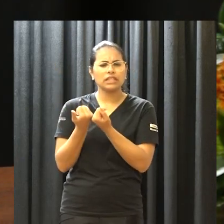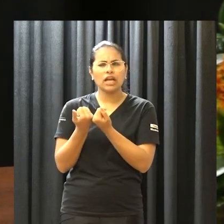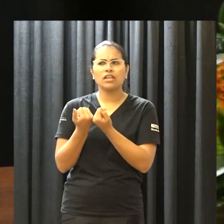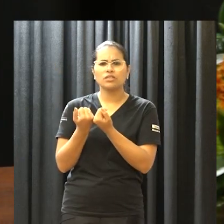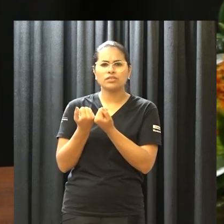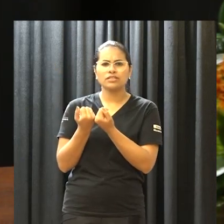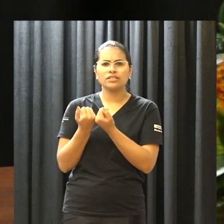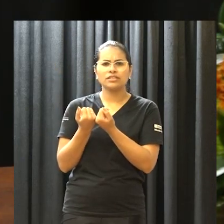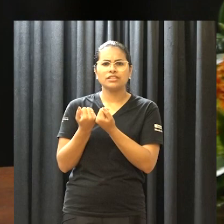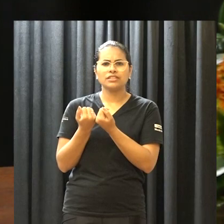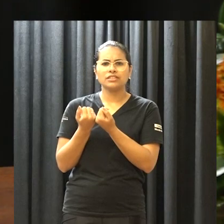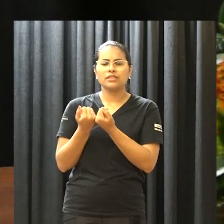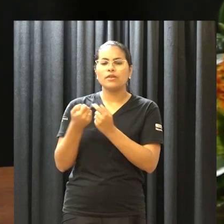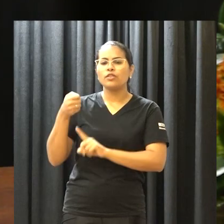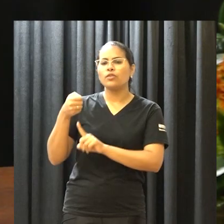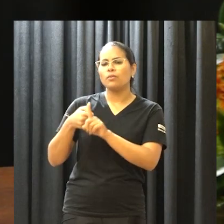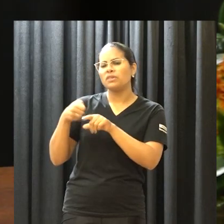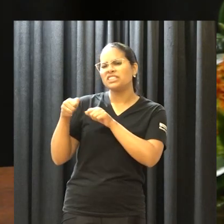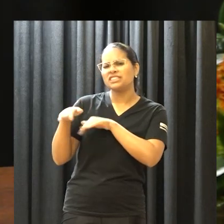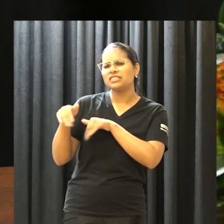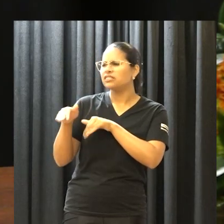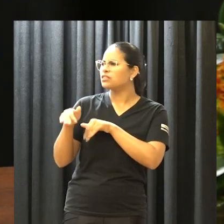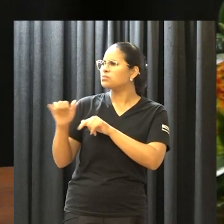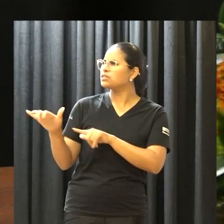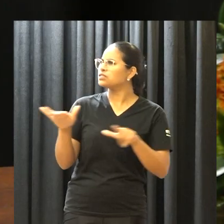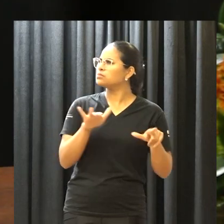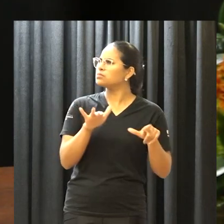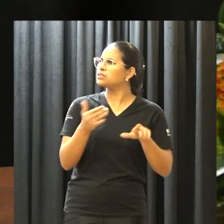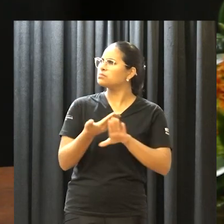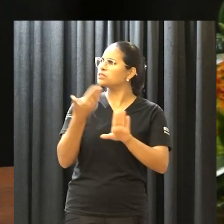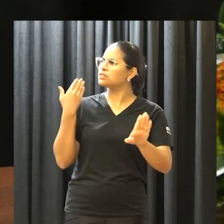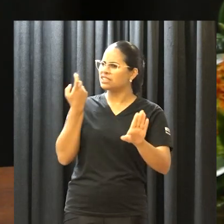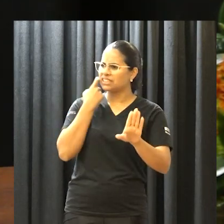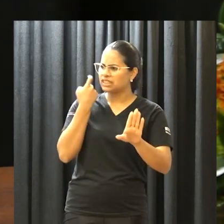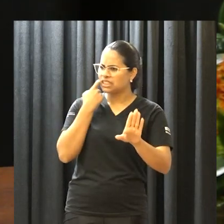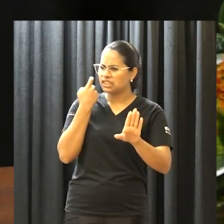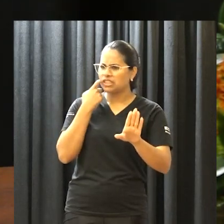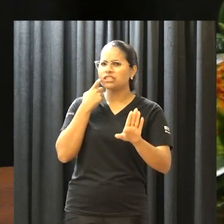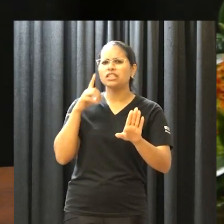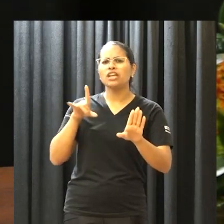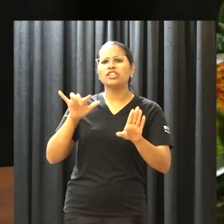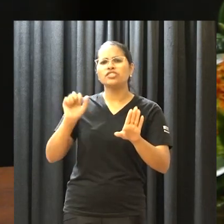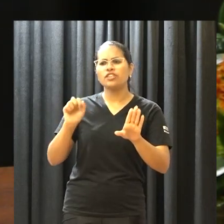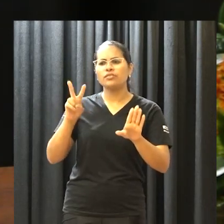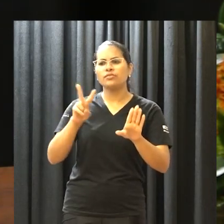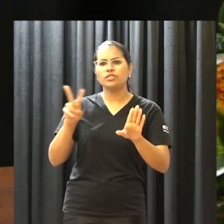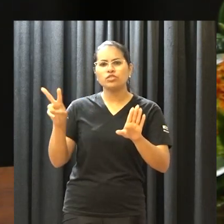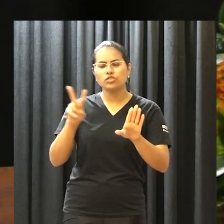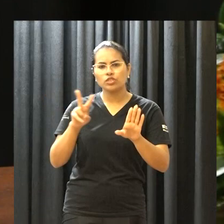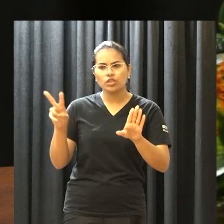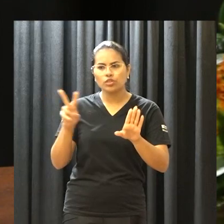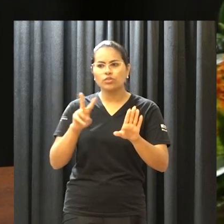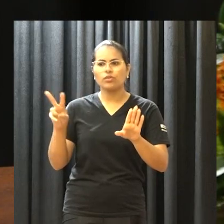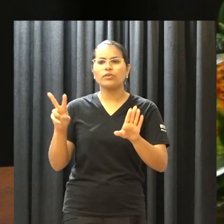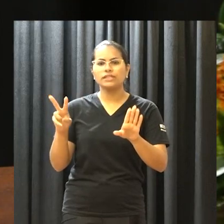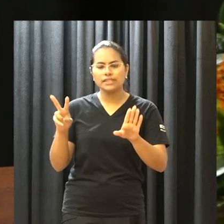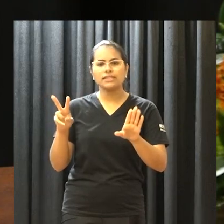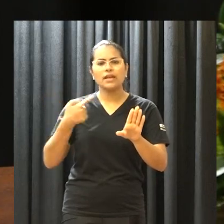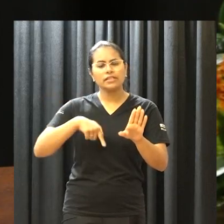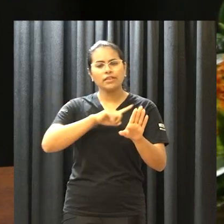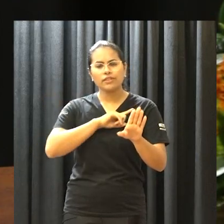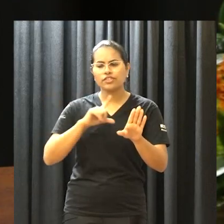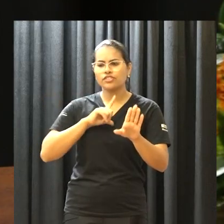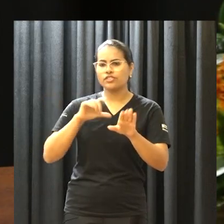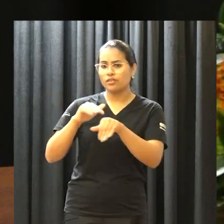outro dia, em setembro. Foi essa semana, sexta passada, eu acho. Dia 22. E a gente aí recebeu esse chamado, já